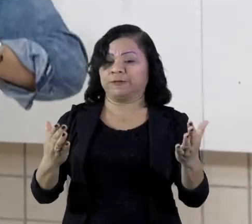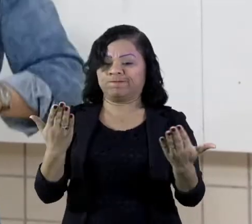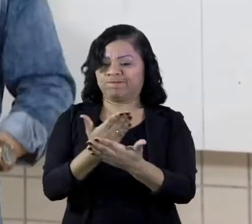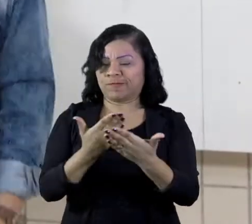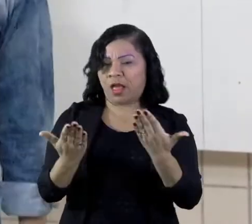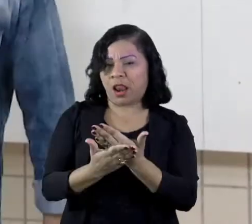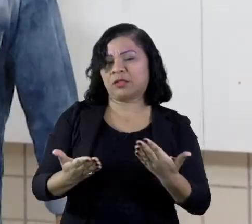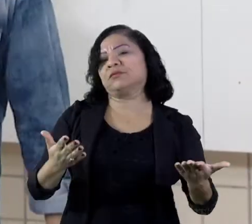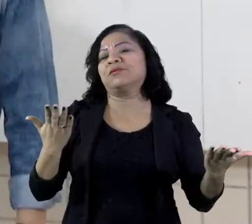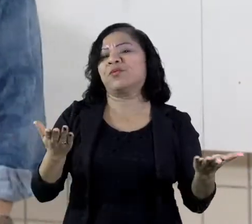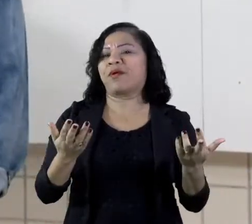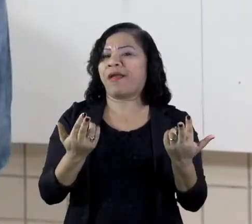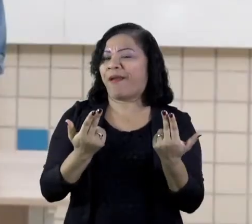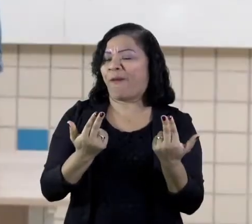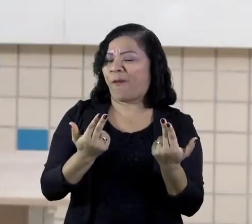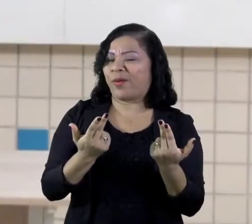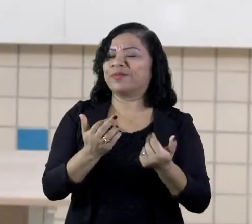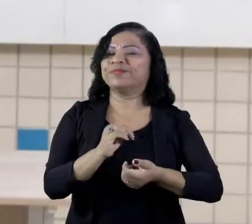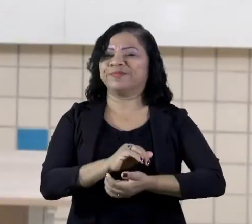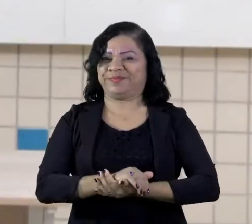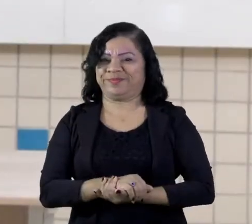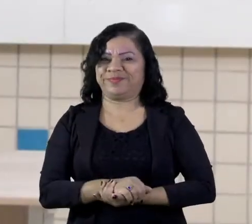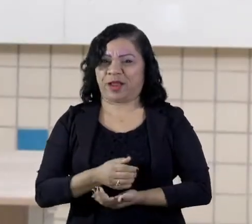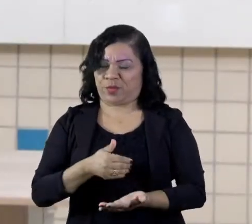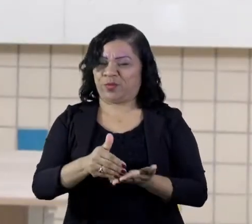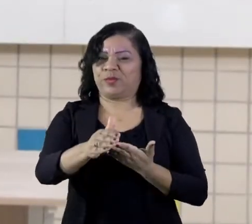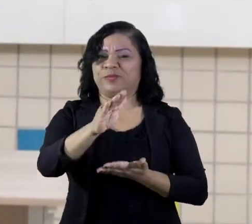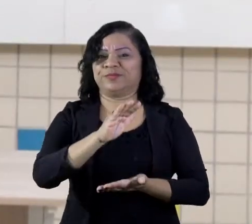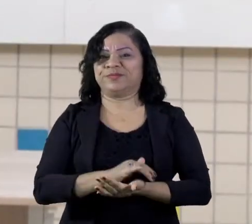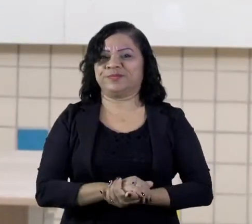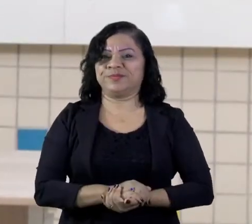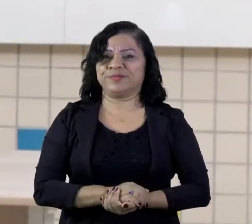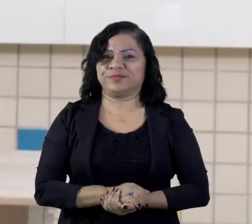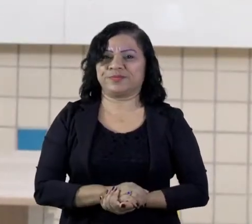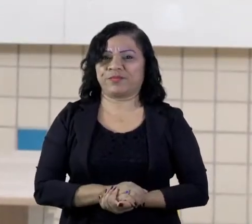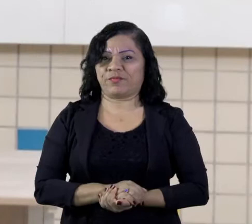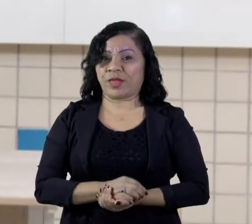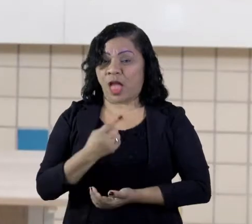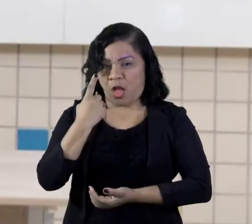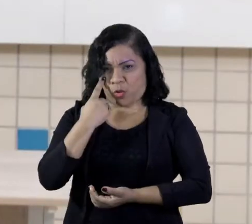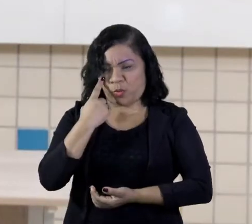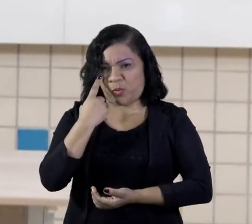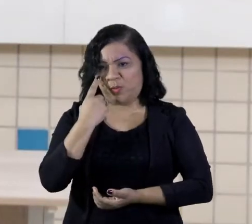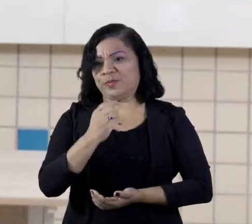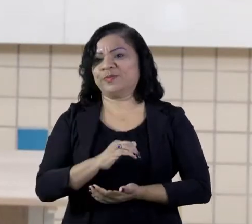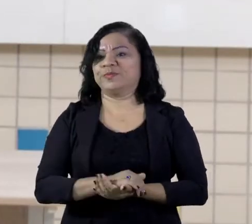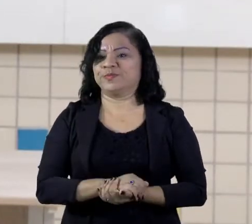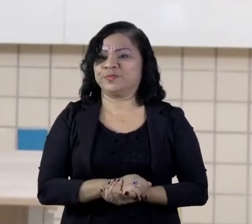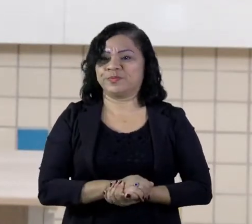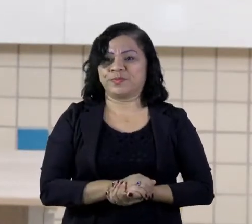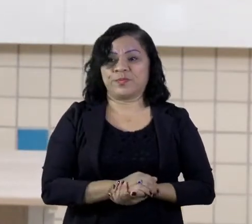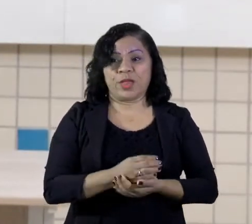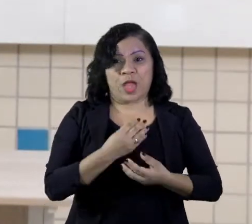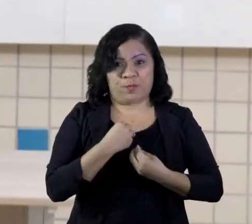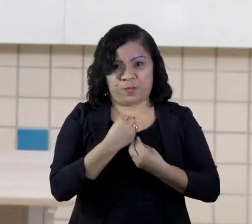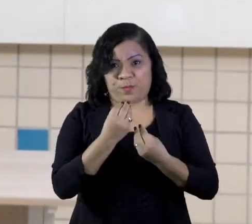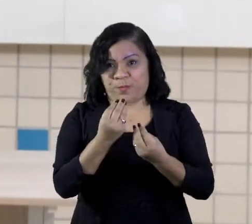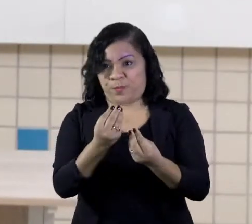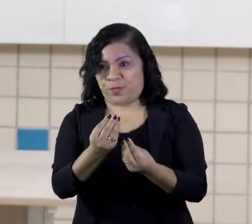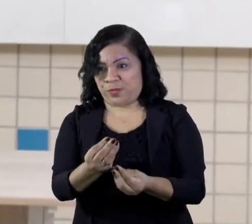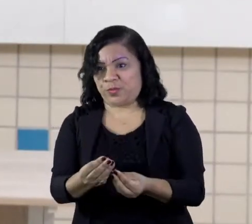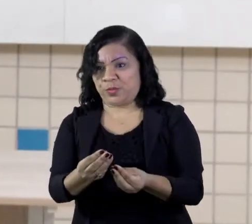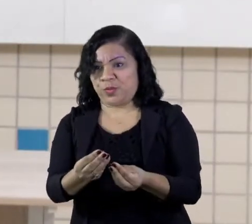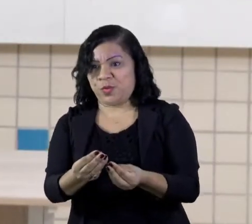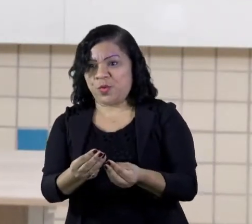igualdade. Beleza? Então, vamos lá, continuando. Olha só, eu trouxe aqui as